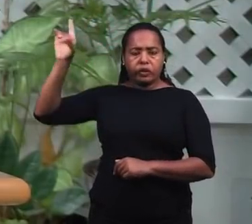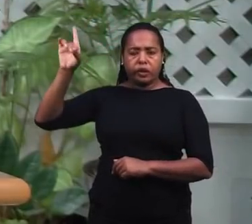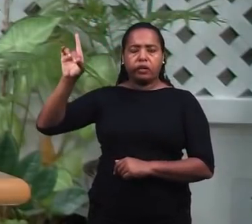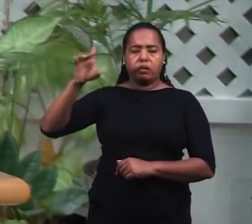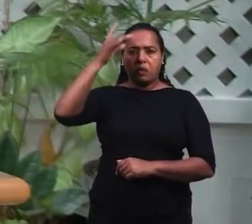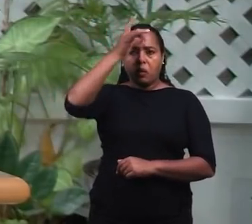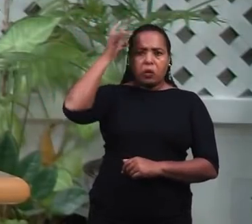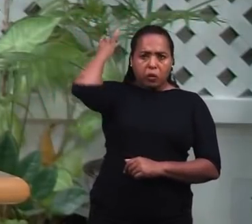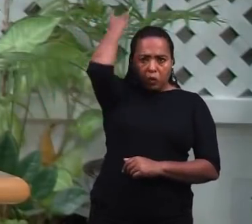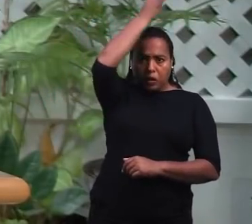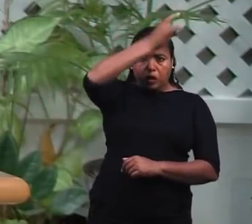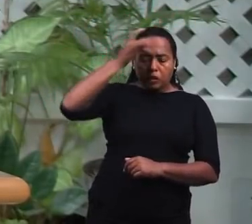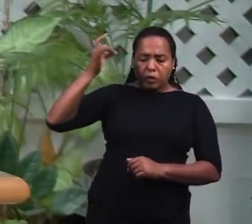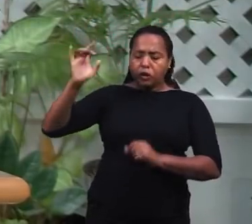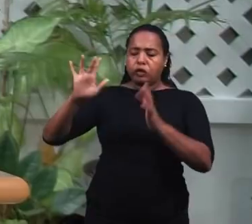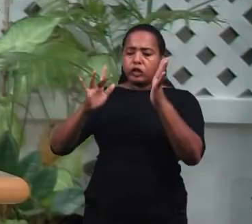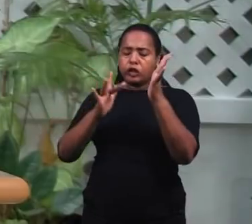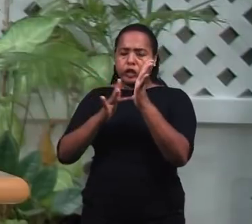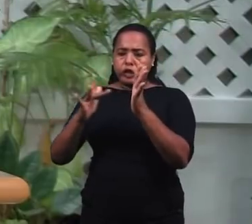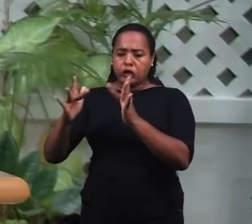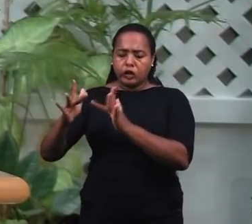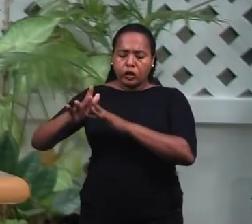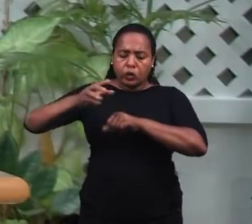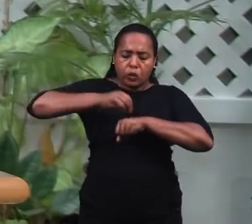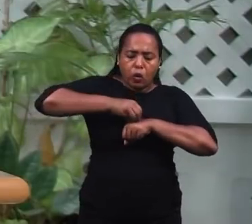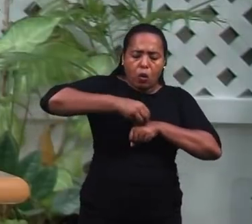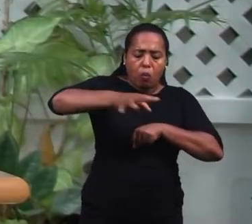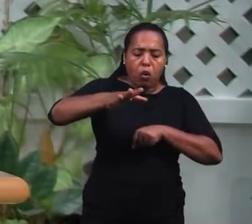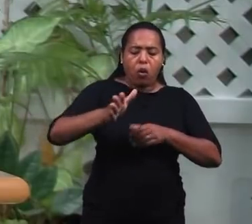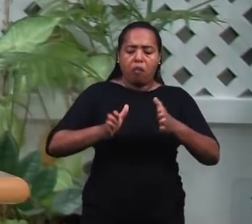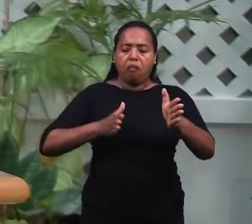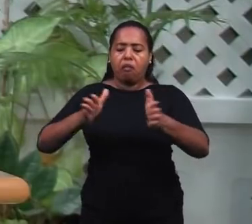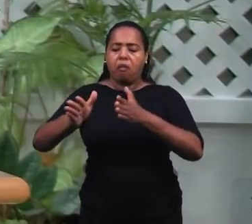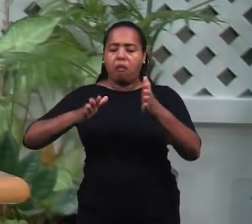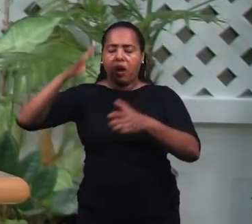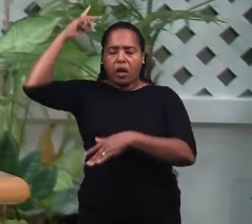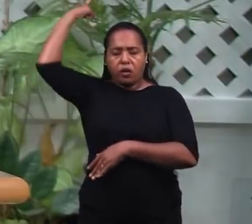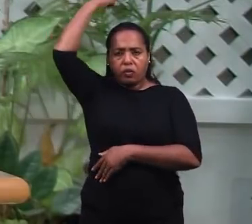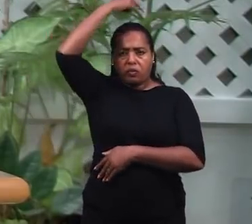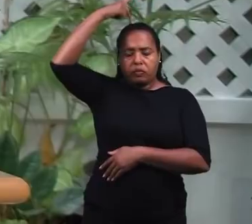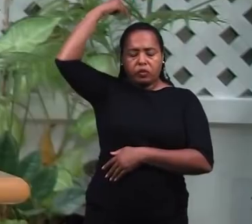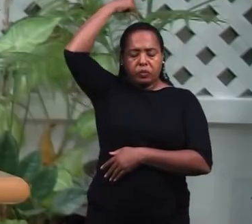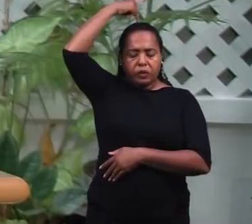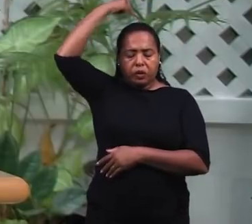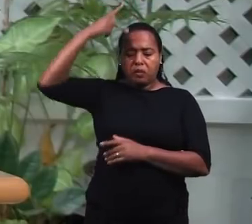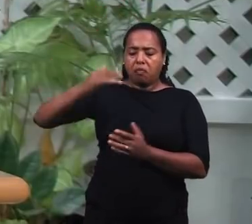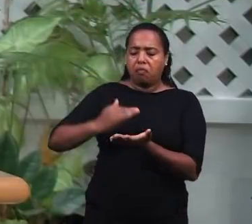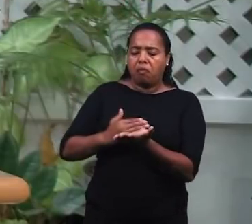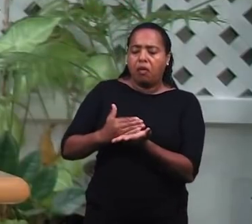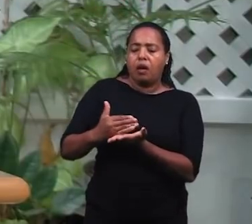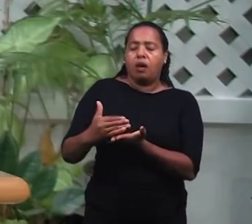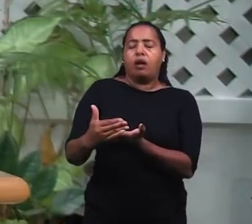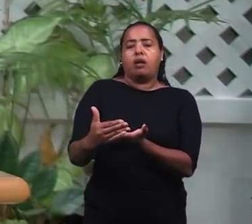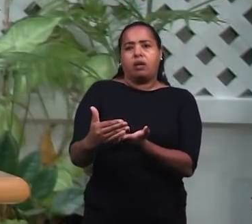que Jesus enviou no Pentecostes para dar início